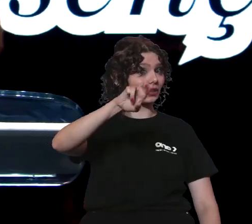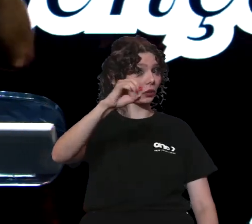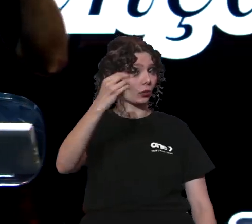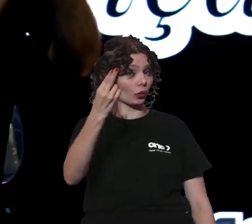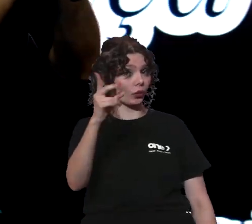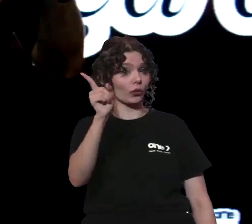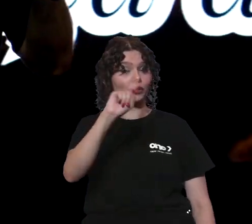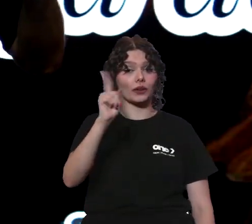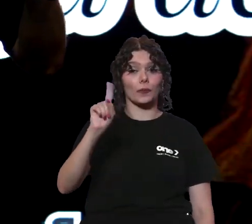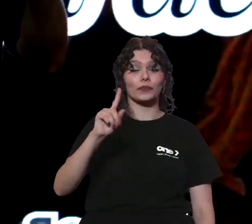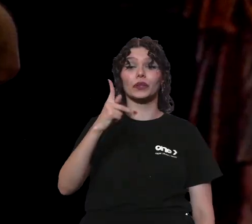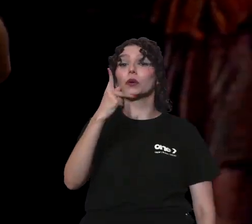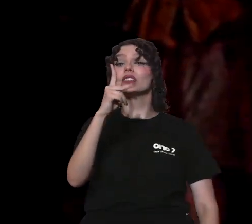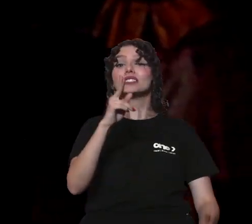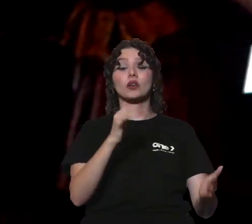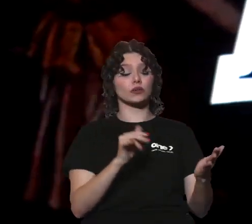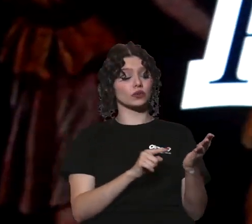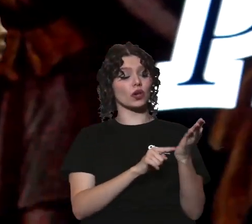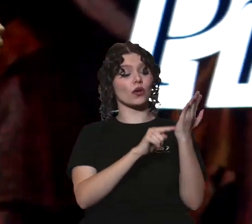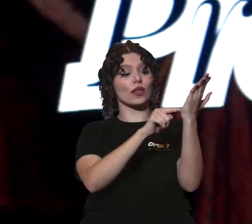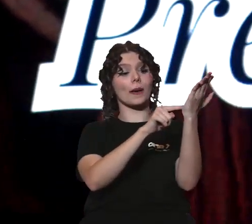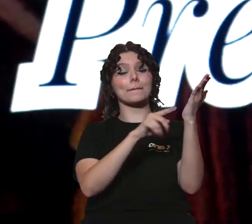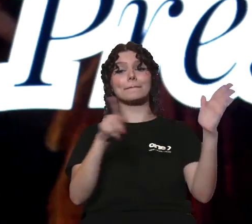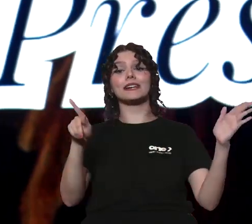O seu Android é de Deus ou não é?